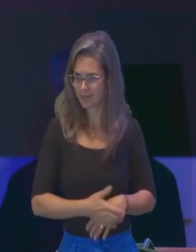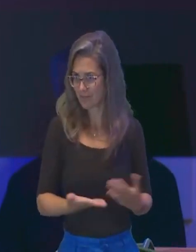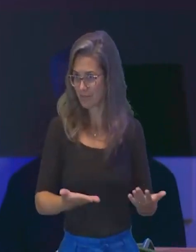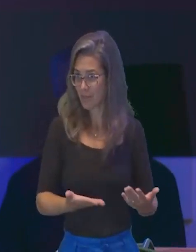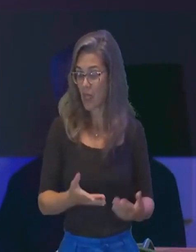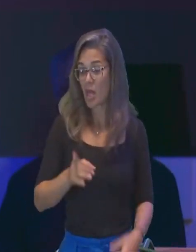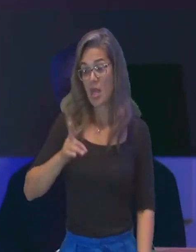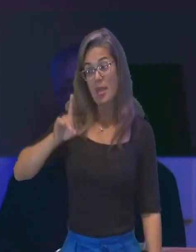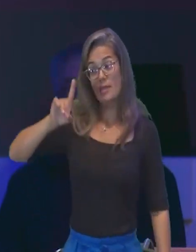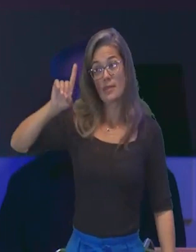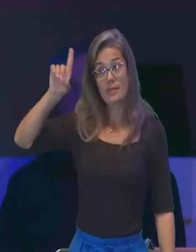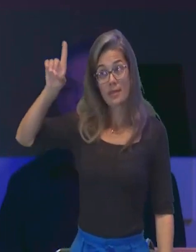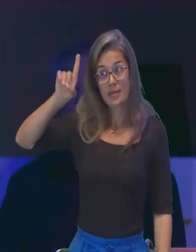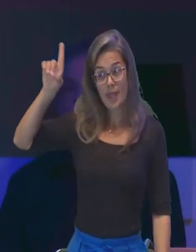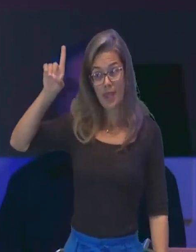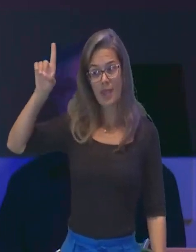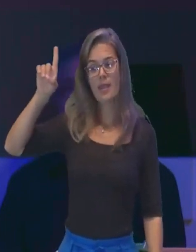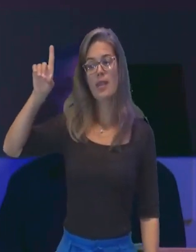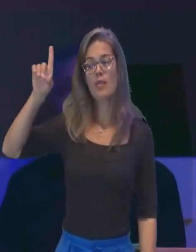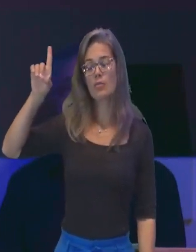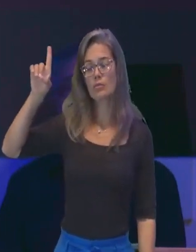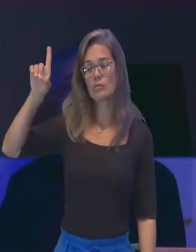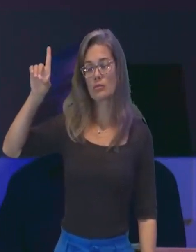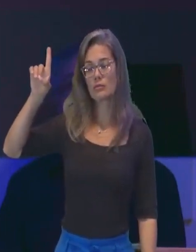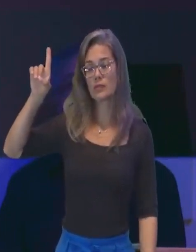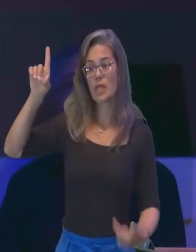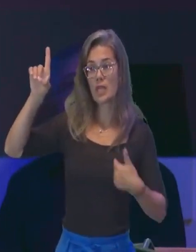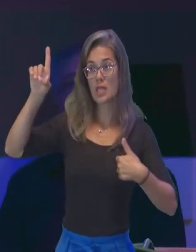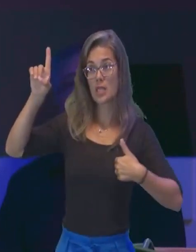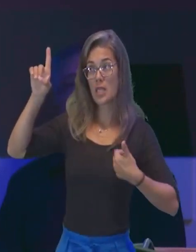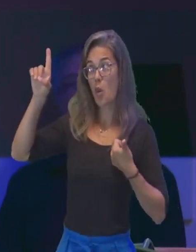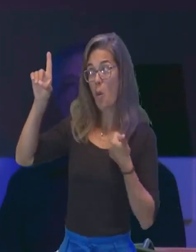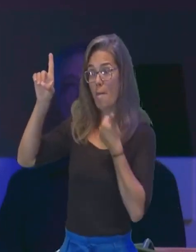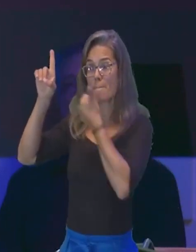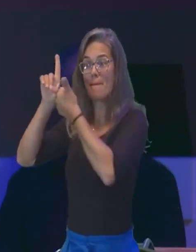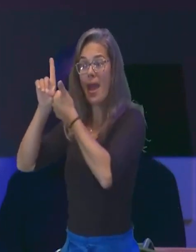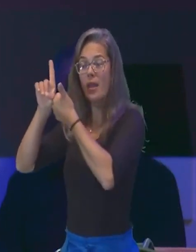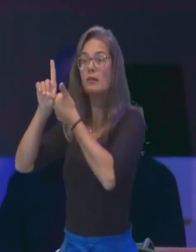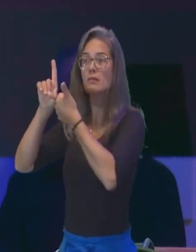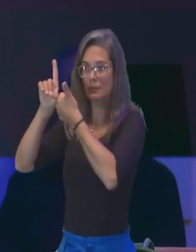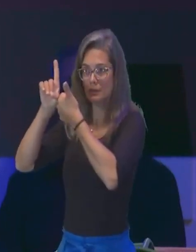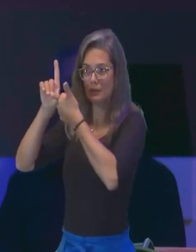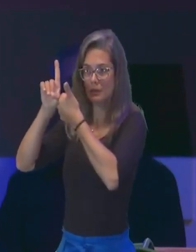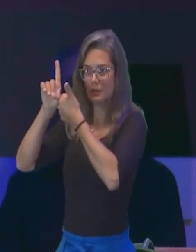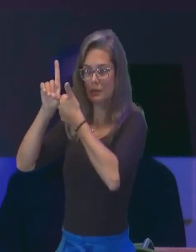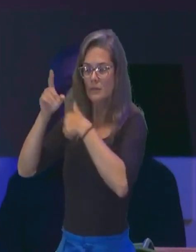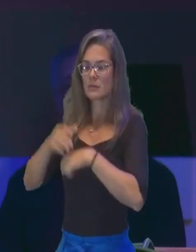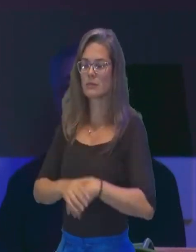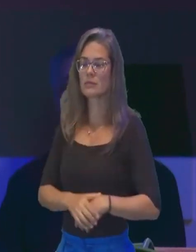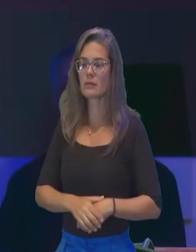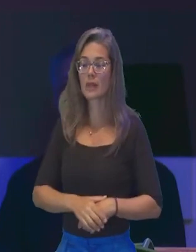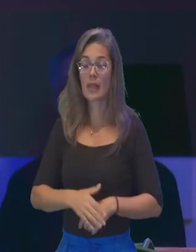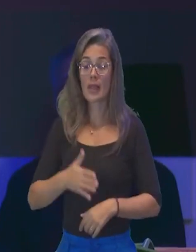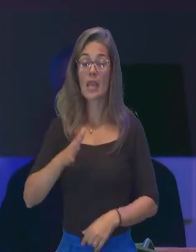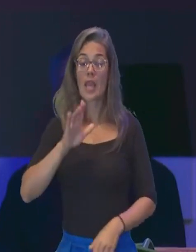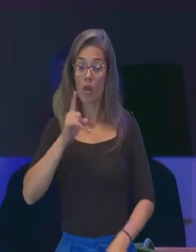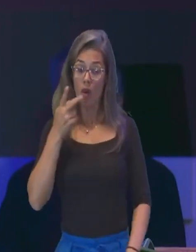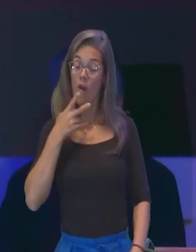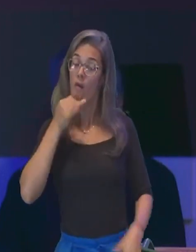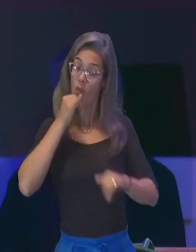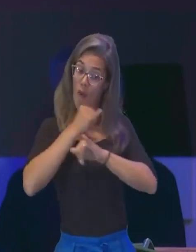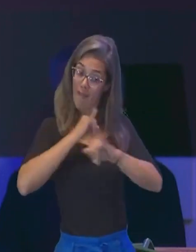de Israel, perante em cuja face estou, nem orvalho nem chuva haverá nestes anos, segundo a minha